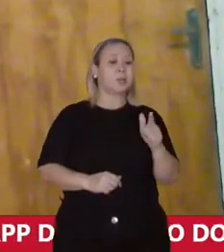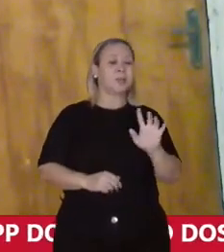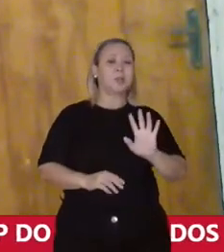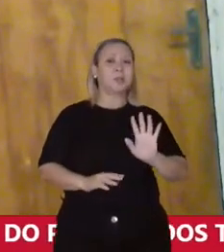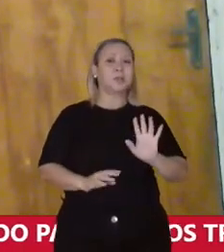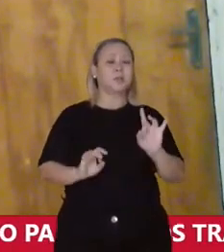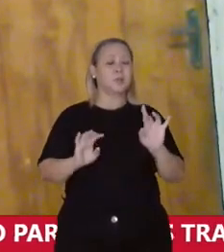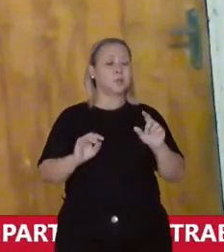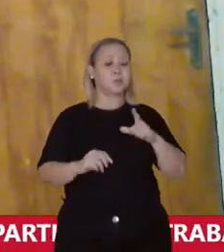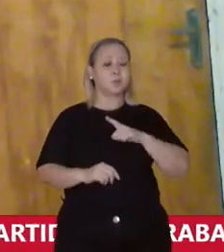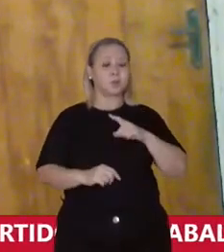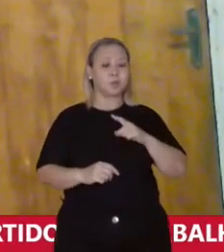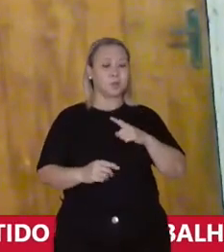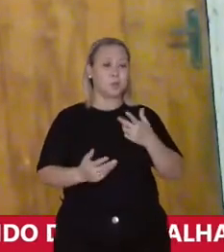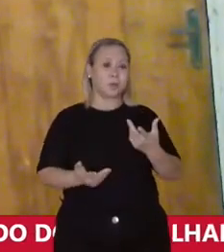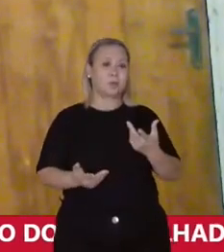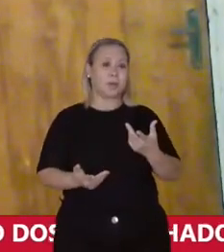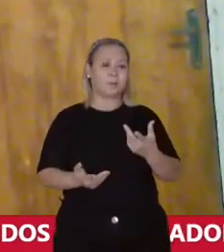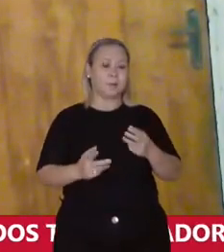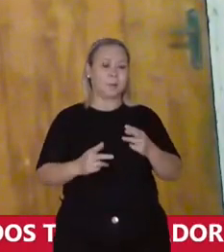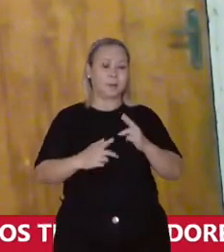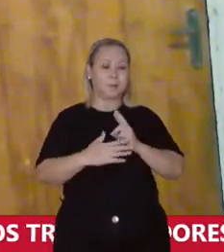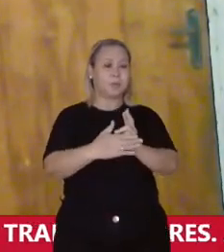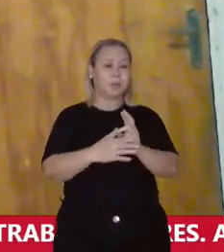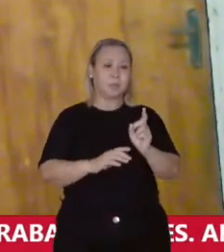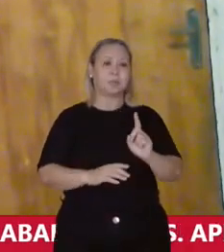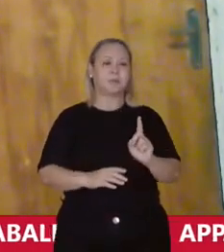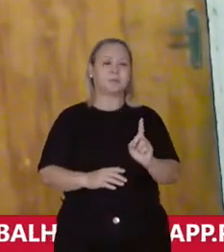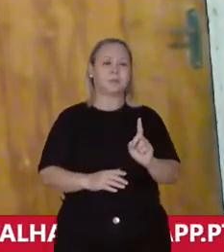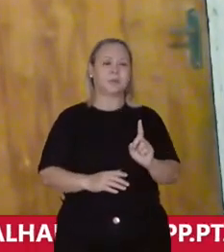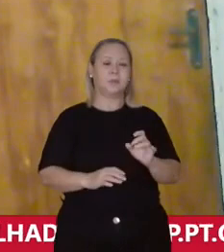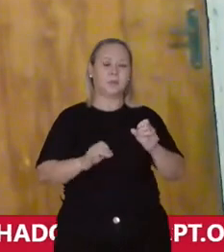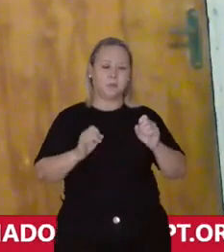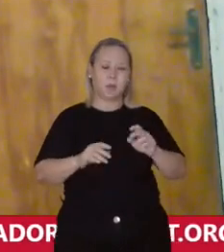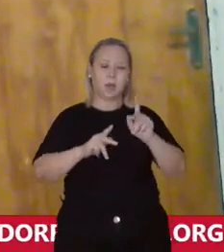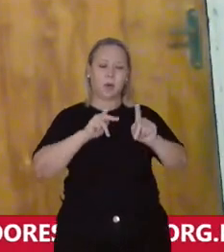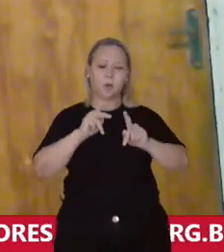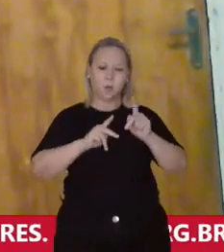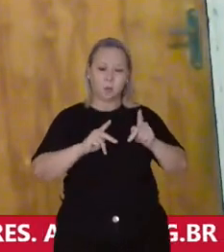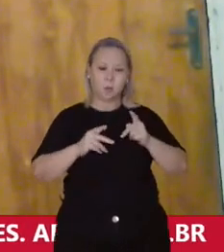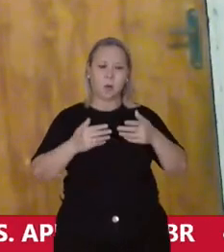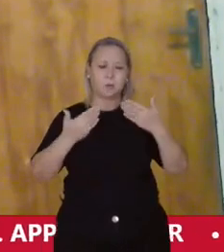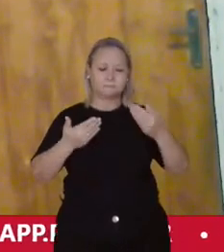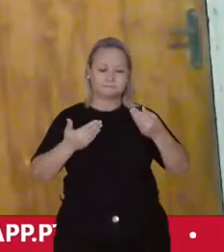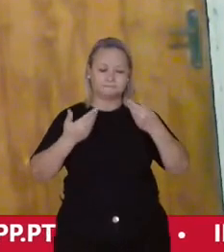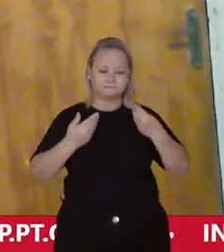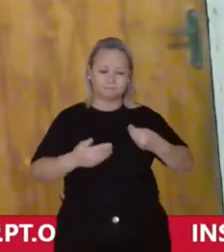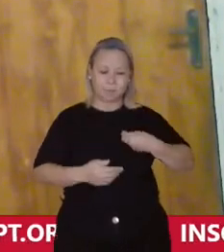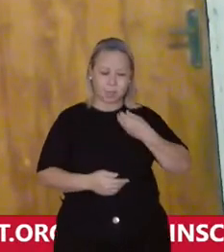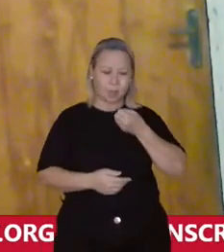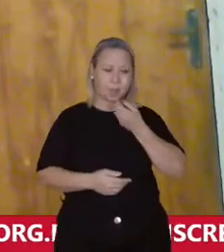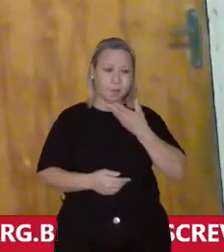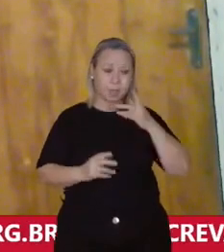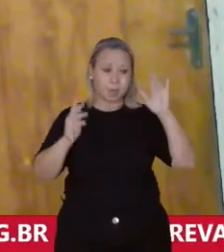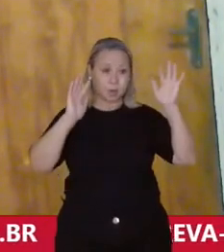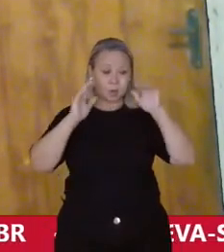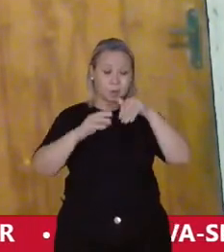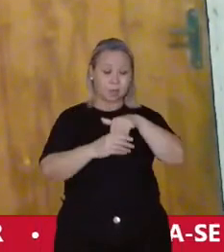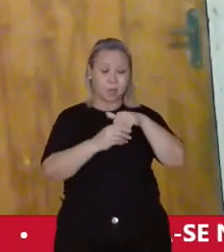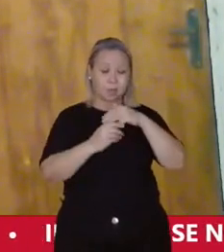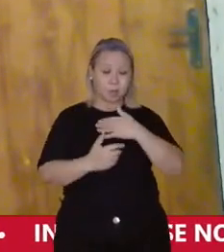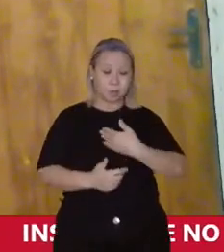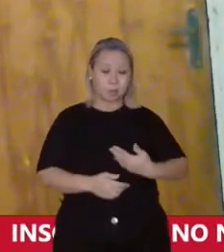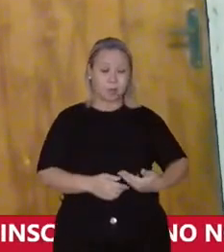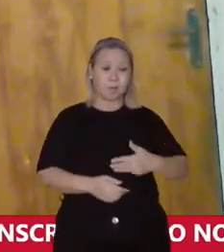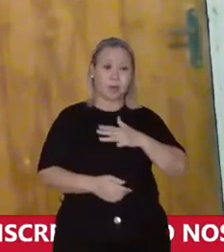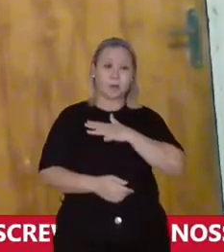tenha garantia da implementação de políticas públicas de fato para nossas populações, né? E o sonho da eleição do governo Lula